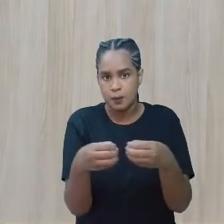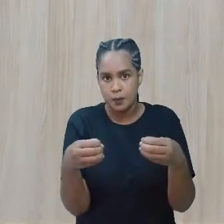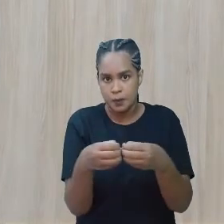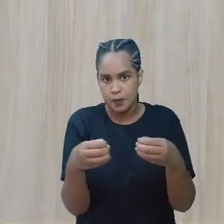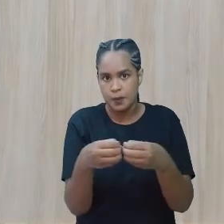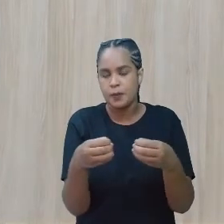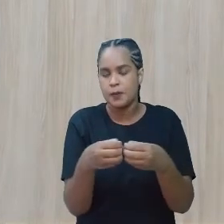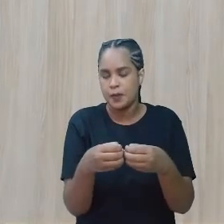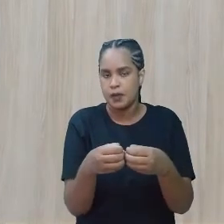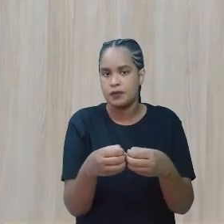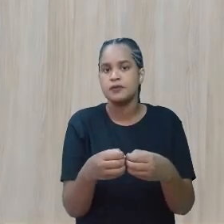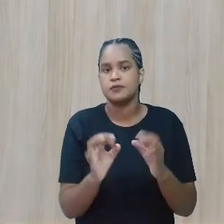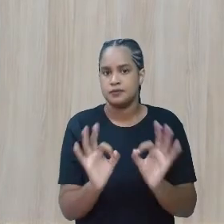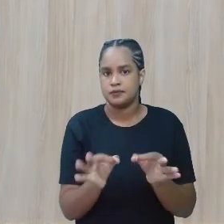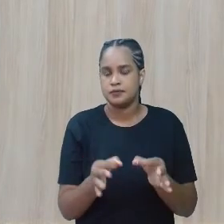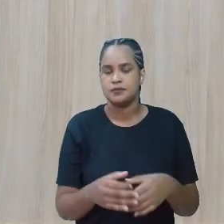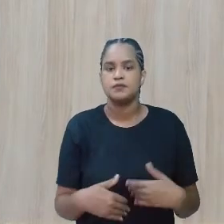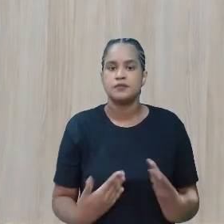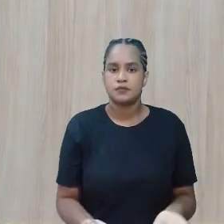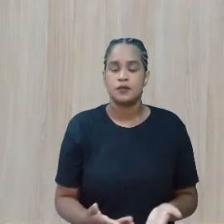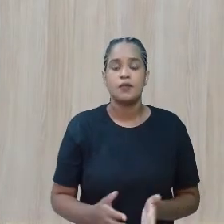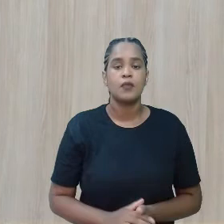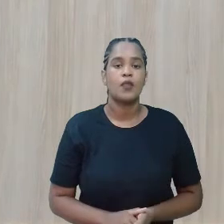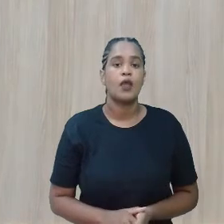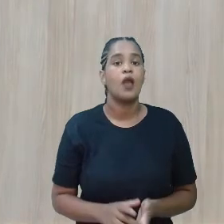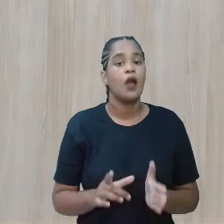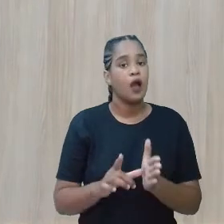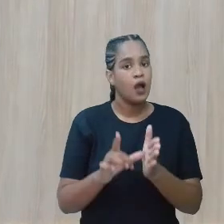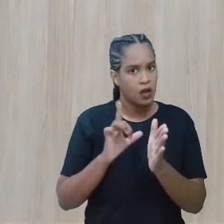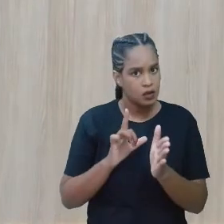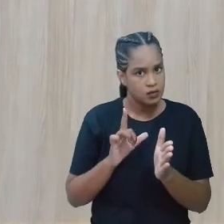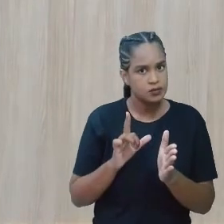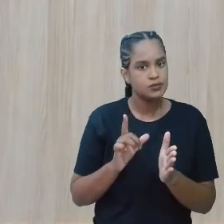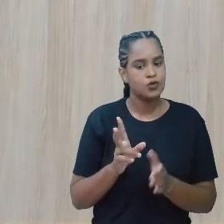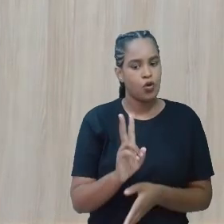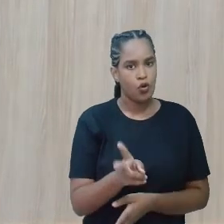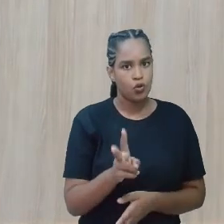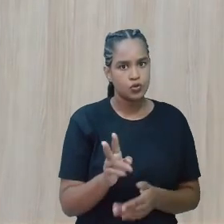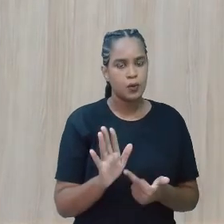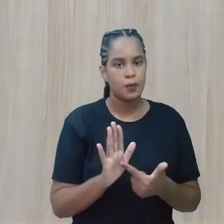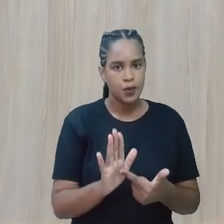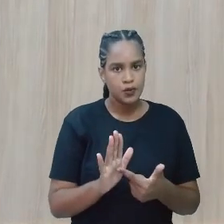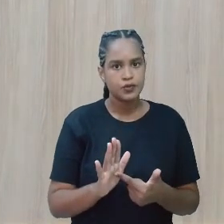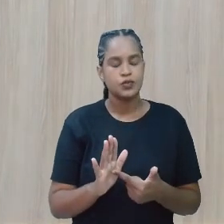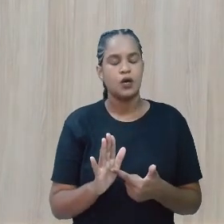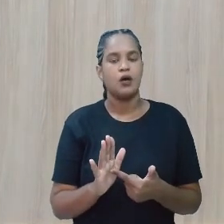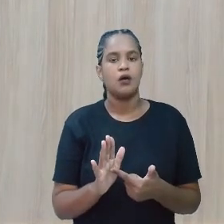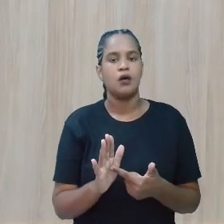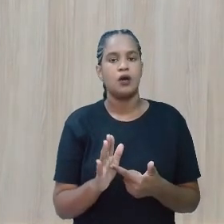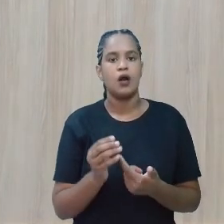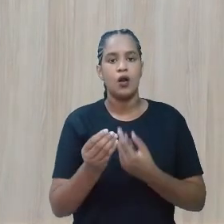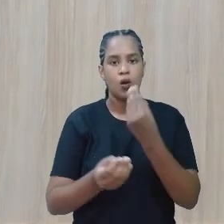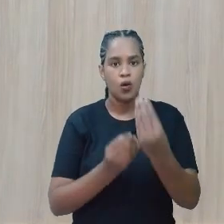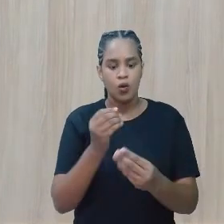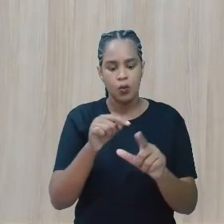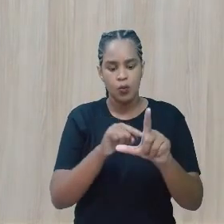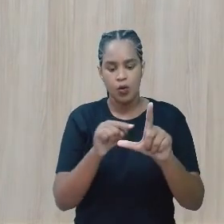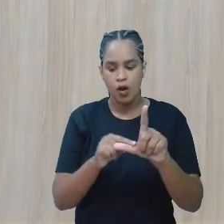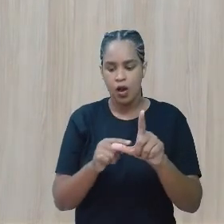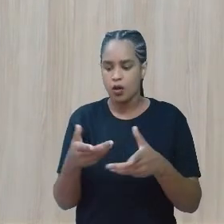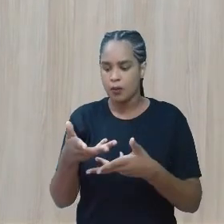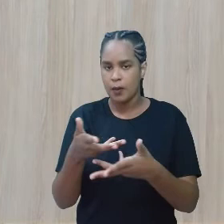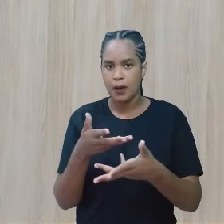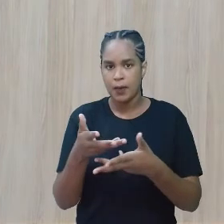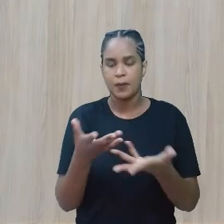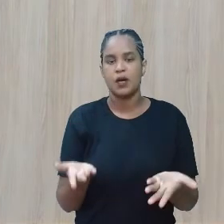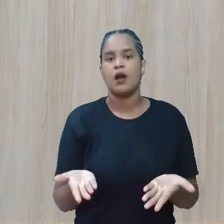um do lado do outro, tá bom? Então, antes de continuar aqui, antes de mostrar a relação que existe entre esses ângulos, vou